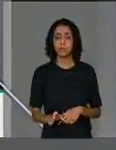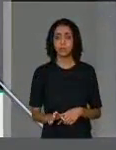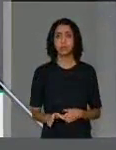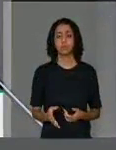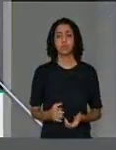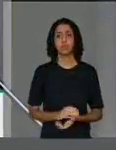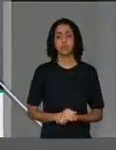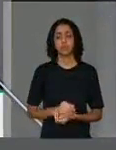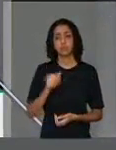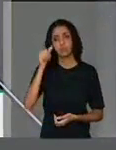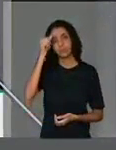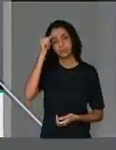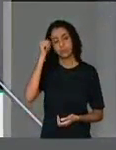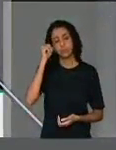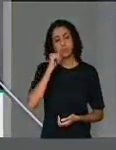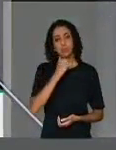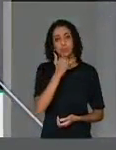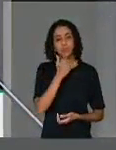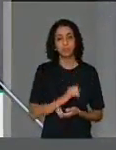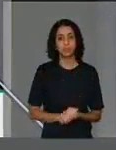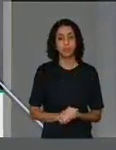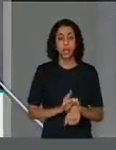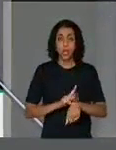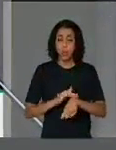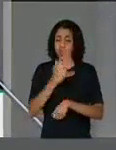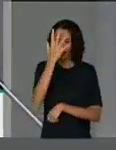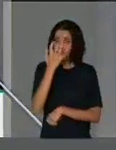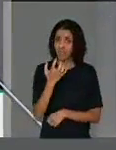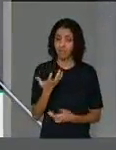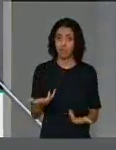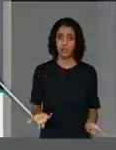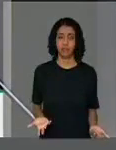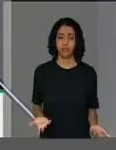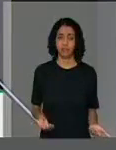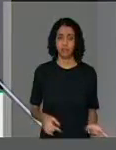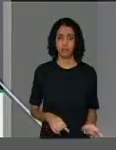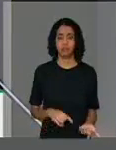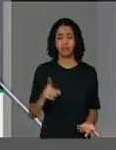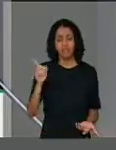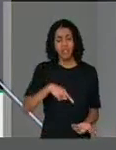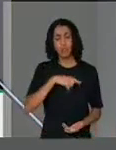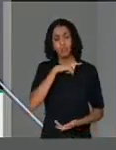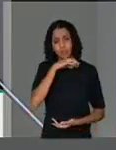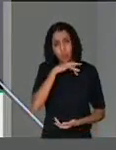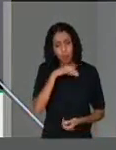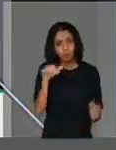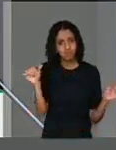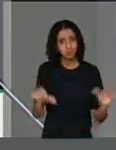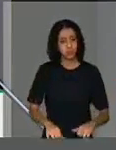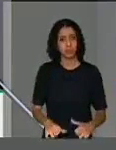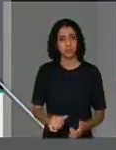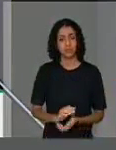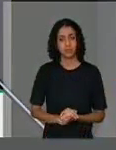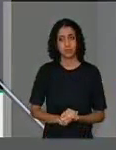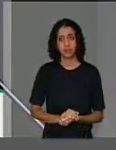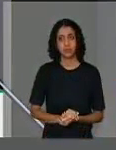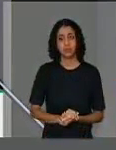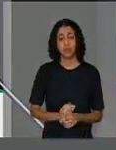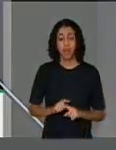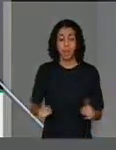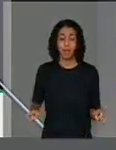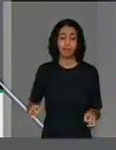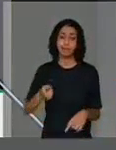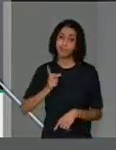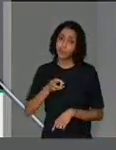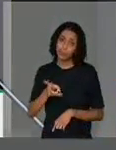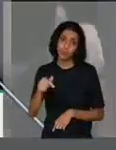doenças, doenças graves causadas pelo tabaco. Um mal, necessariamente e lamentavelmente ainda muito presente